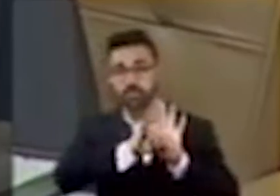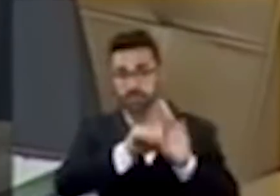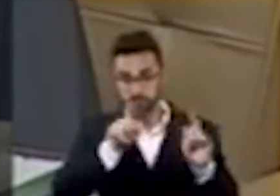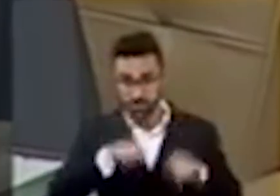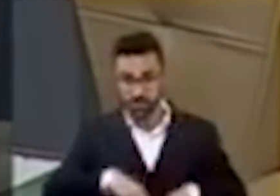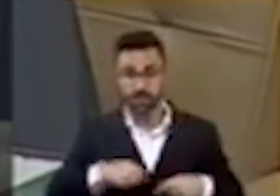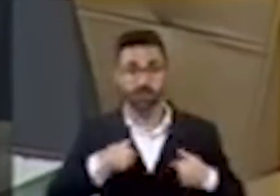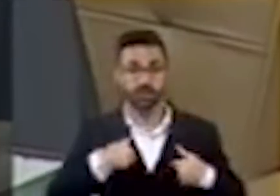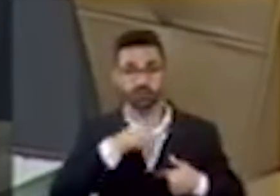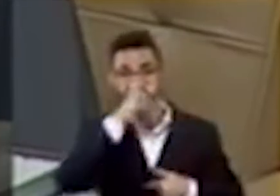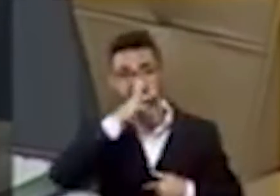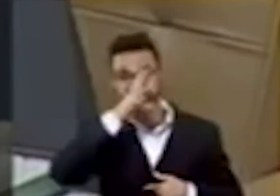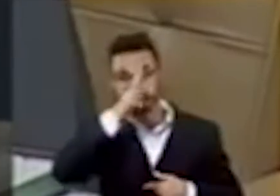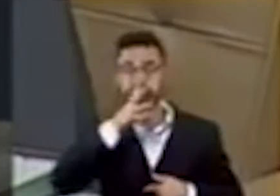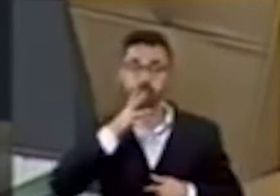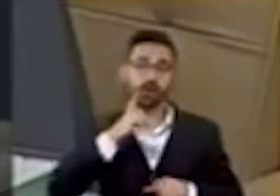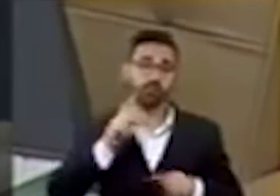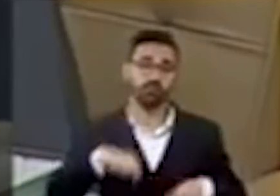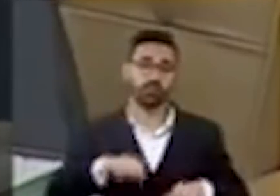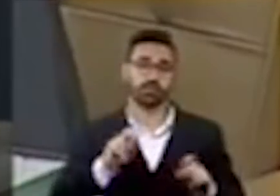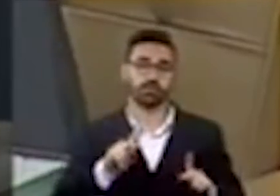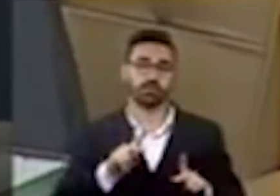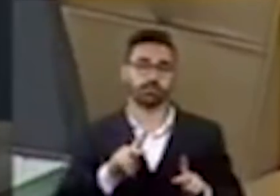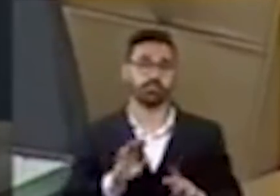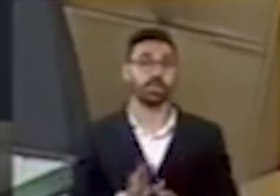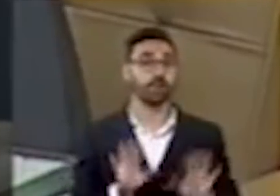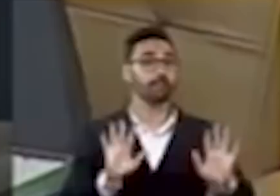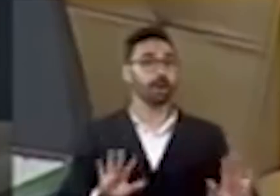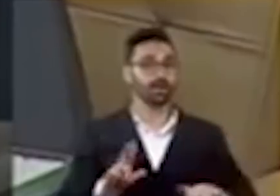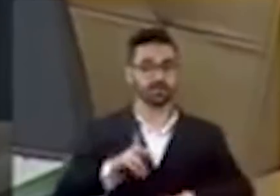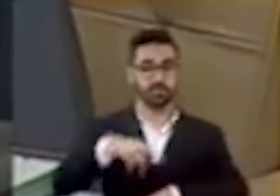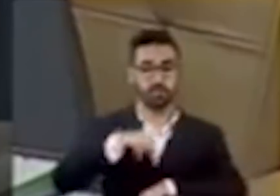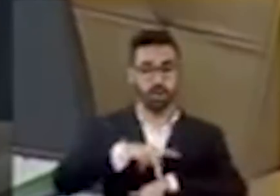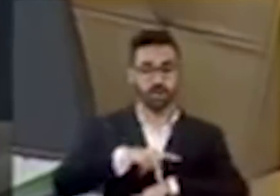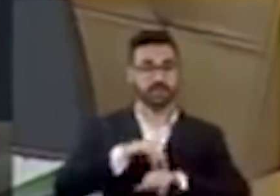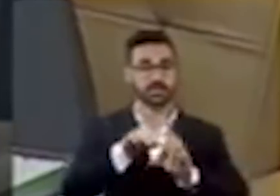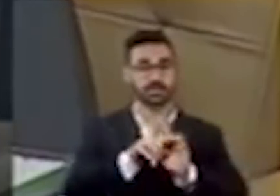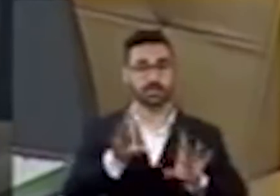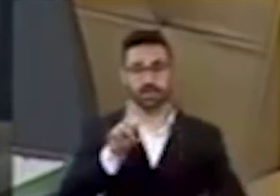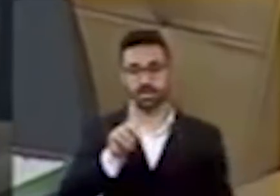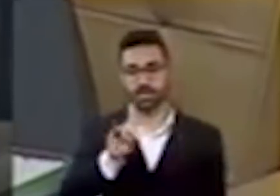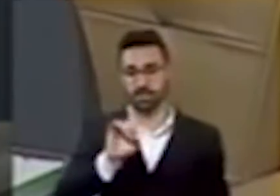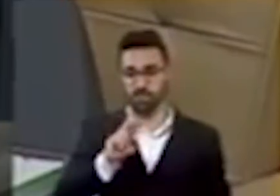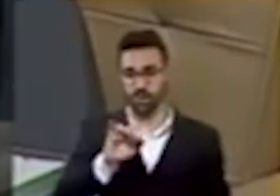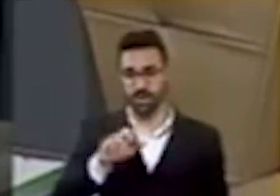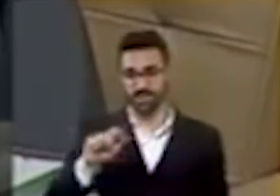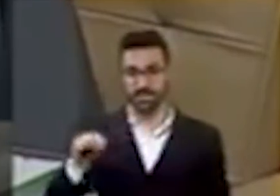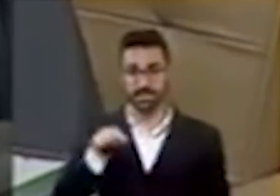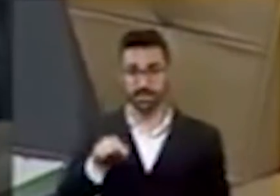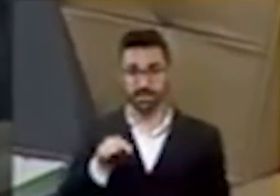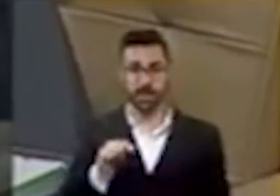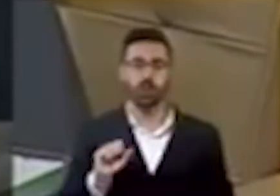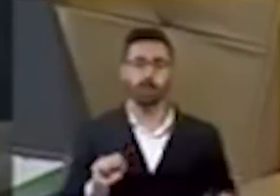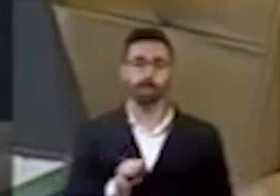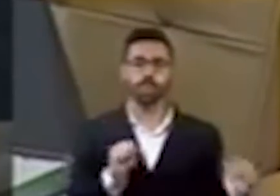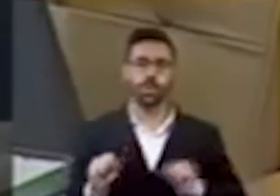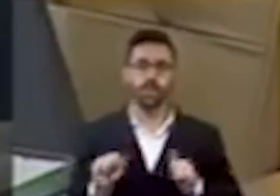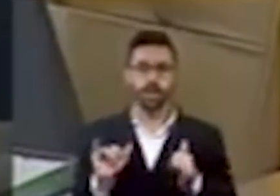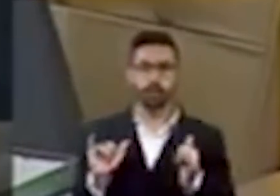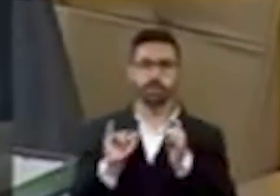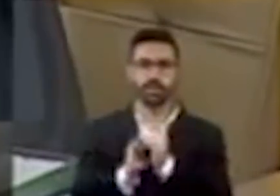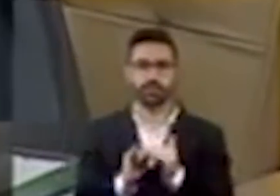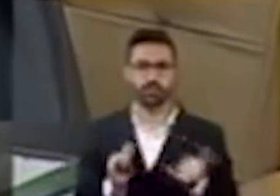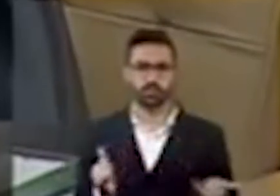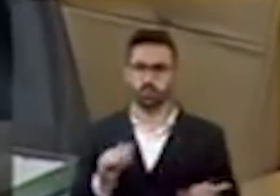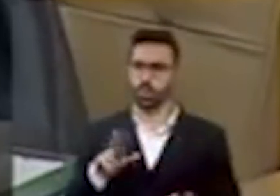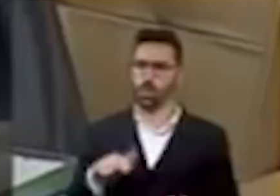à aplicação da sanção. Em democracias, contudo, o poder de perdão nunca poderá substituir, na